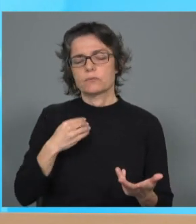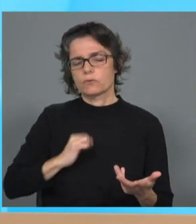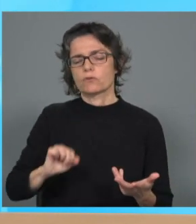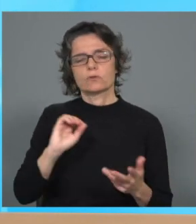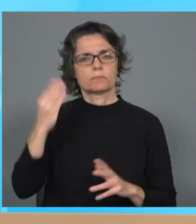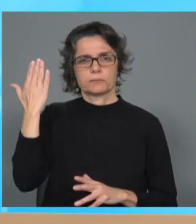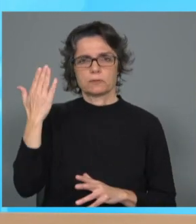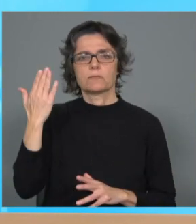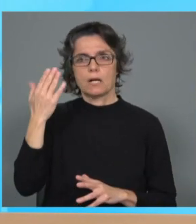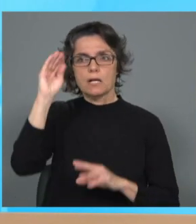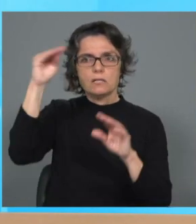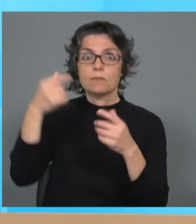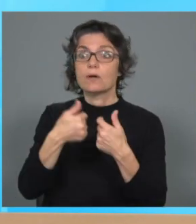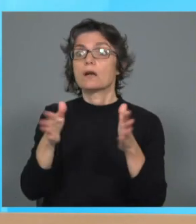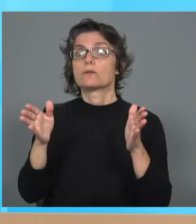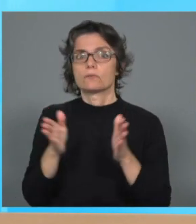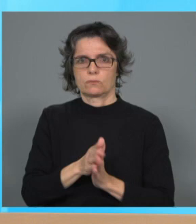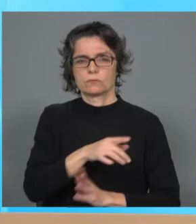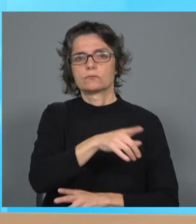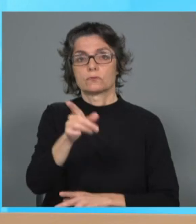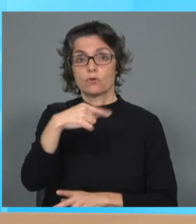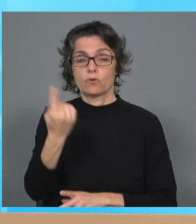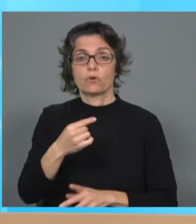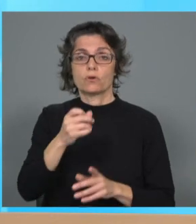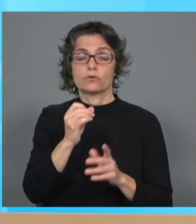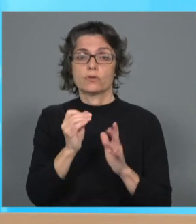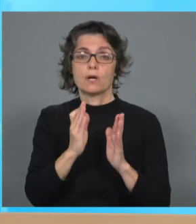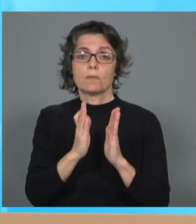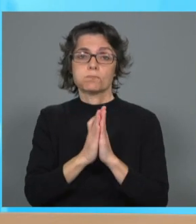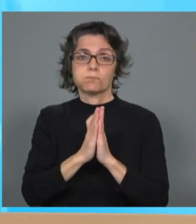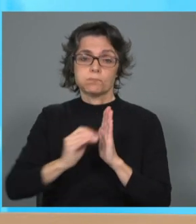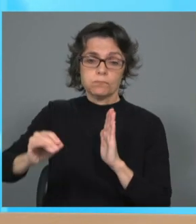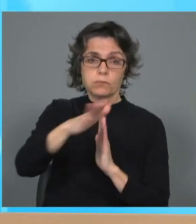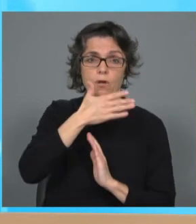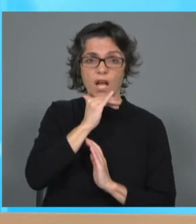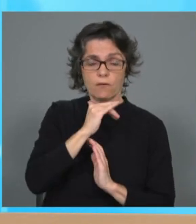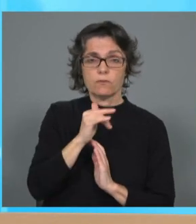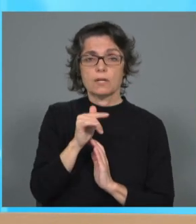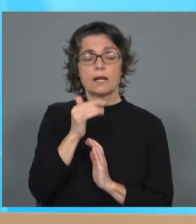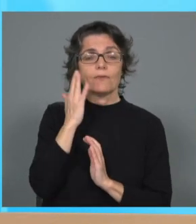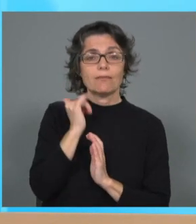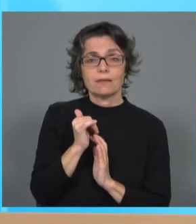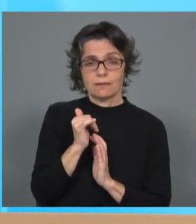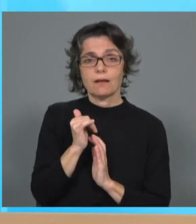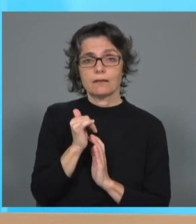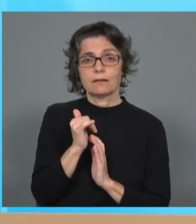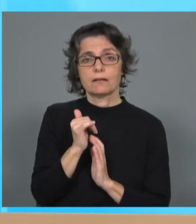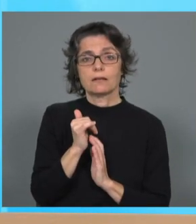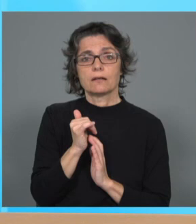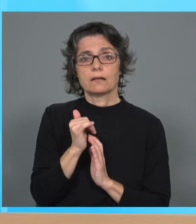sim, na Arquidiocese, tudo aquilo que estamos a fazer ao nível de... Eu diria que ao nível da